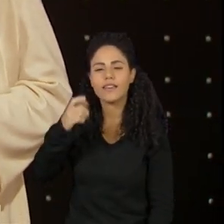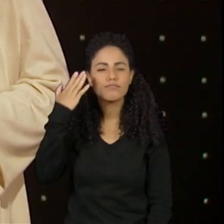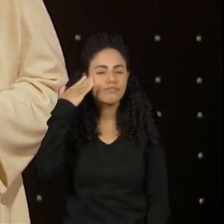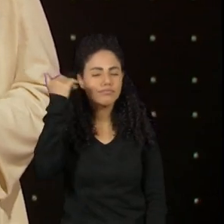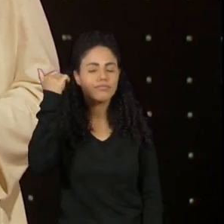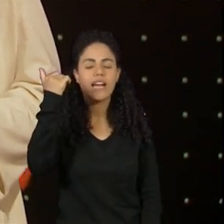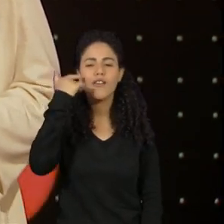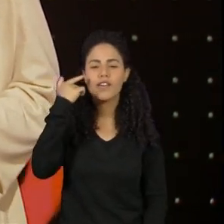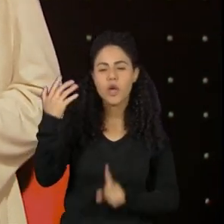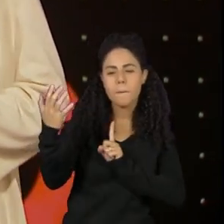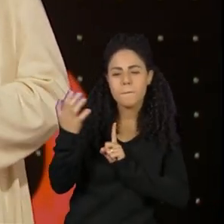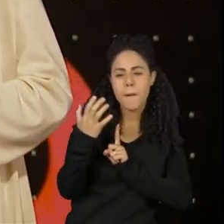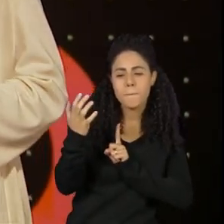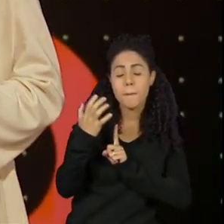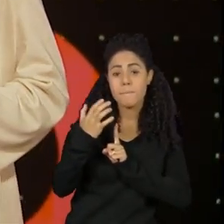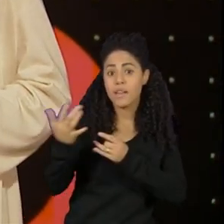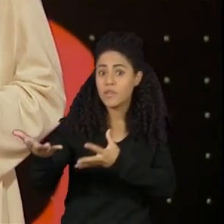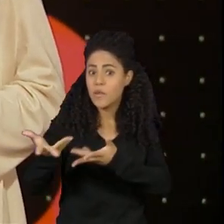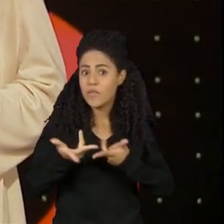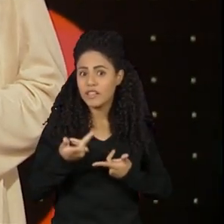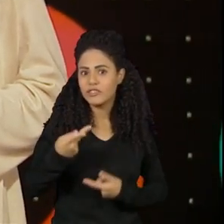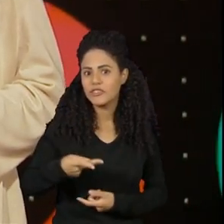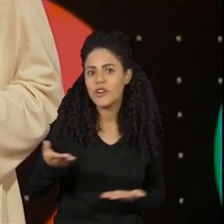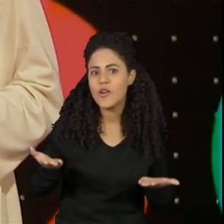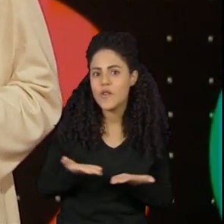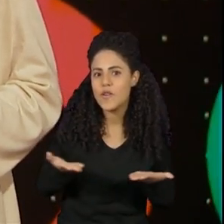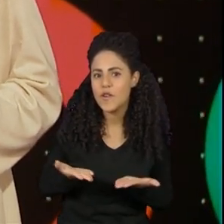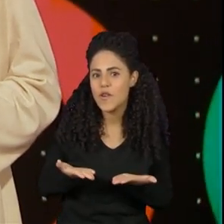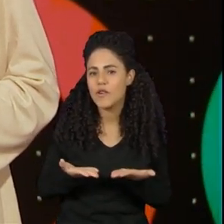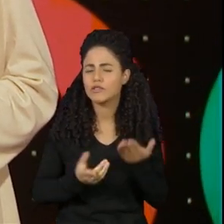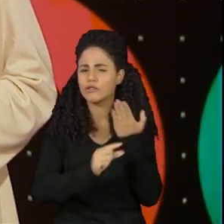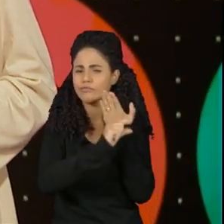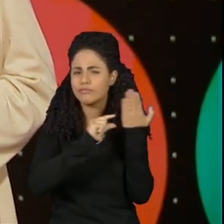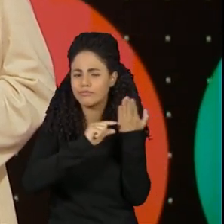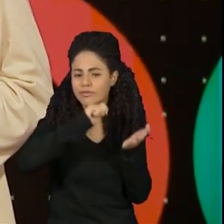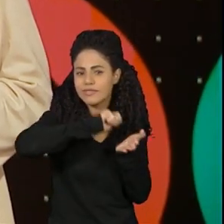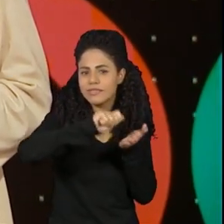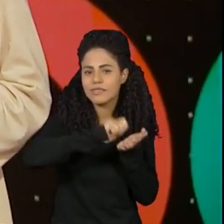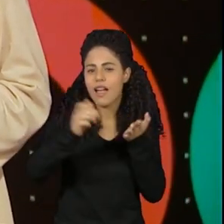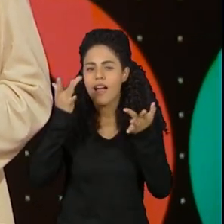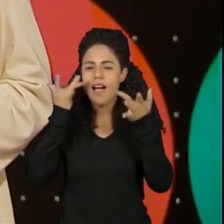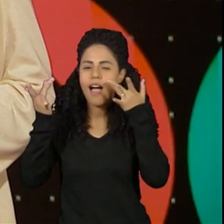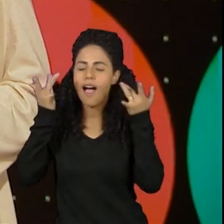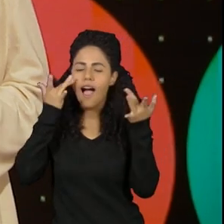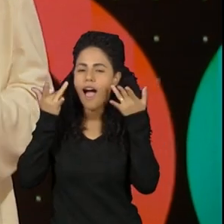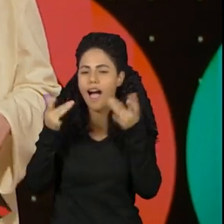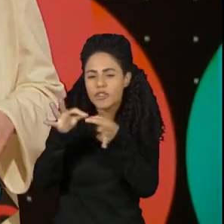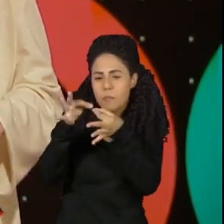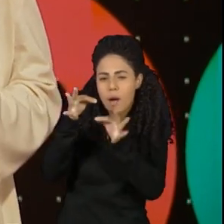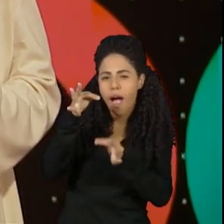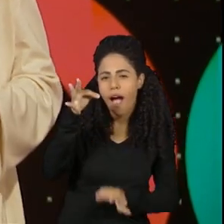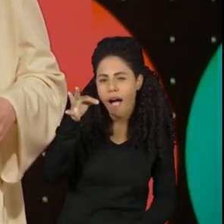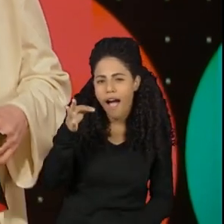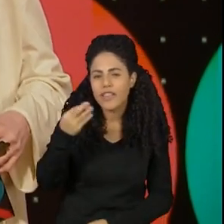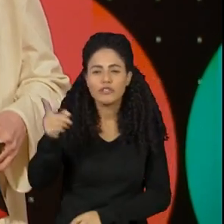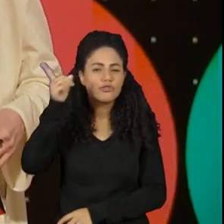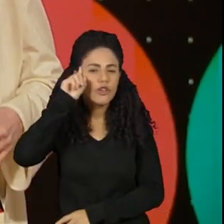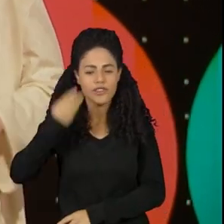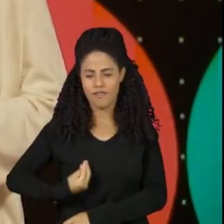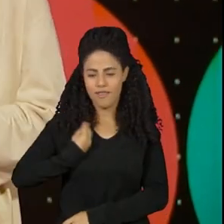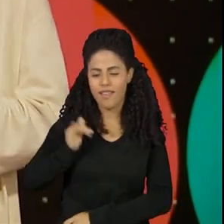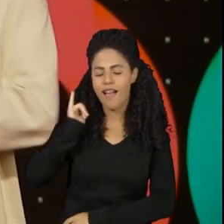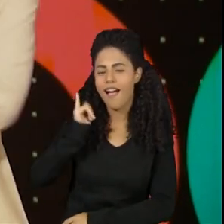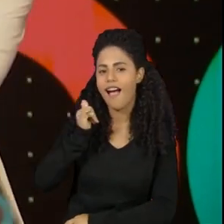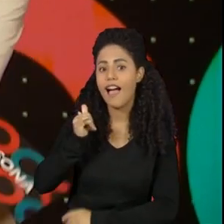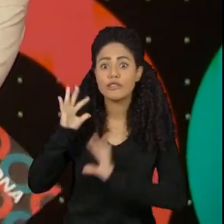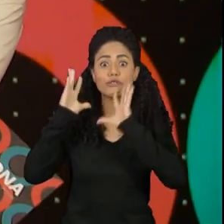maiores inspirações do nosso convidado de hoje. Autor de peças teatrais, romances, poesias, crônicas, músicas.